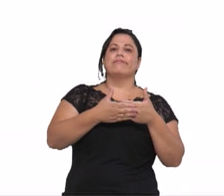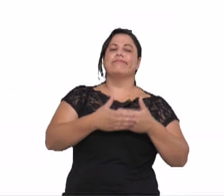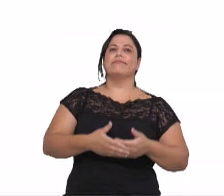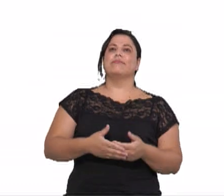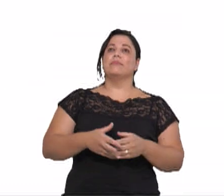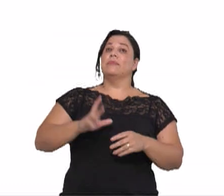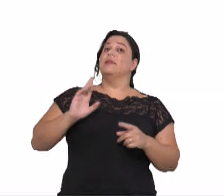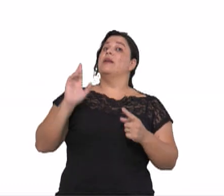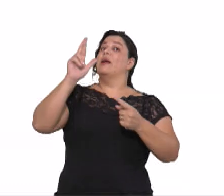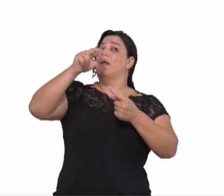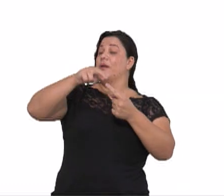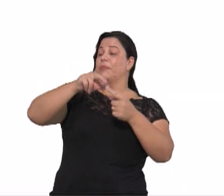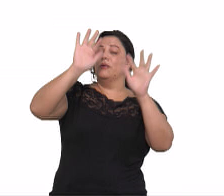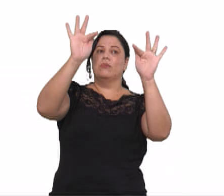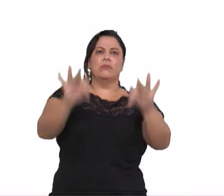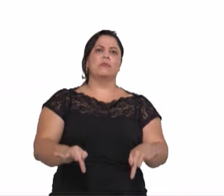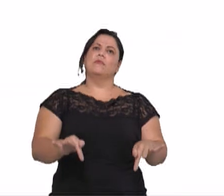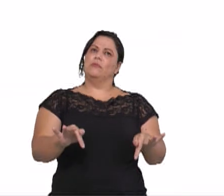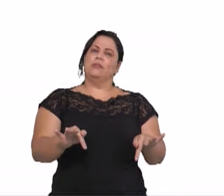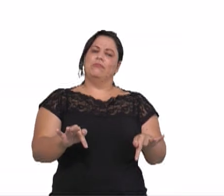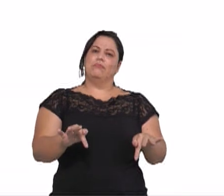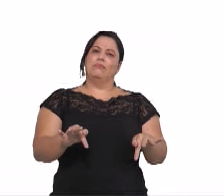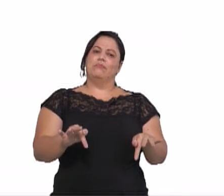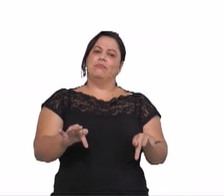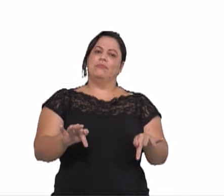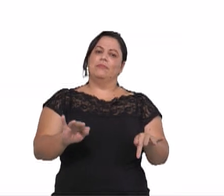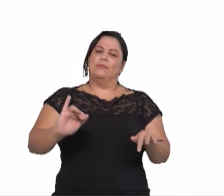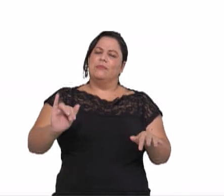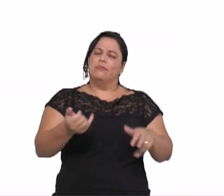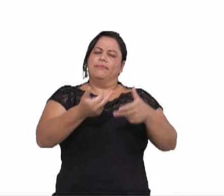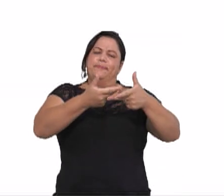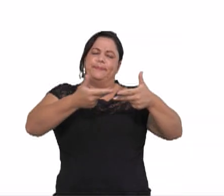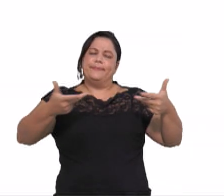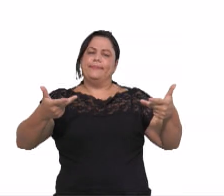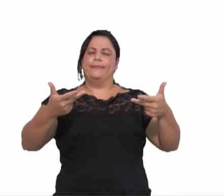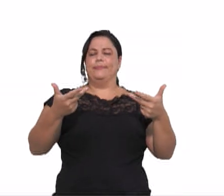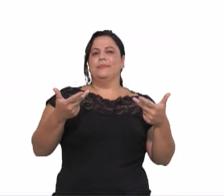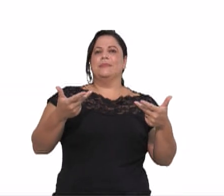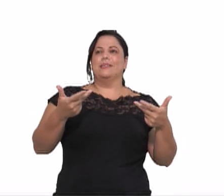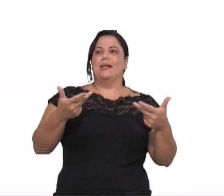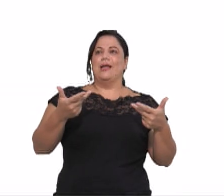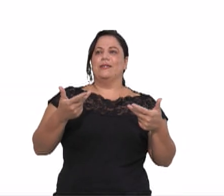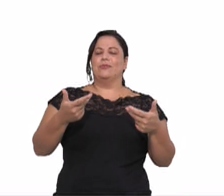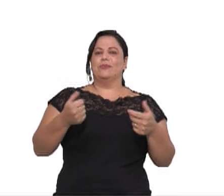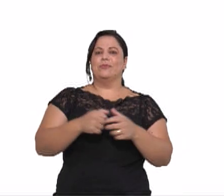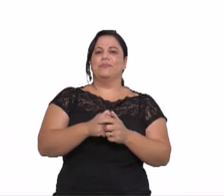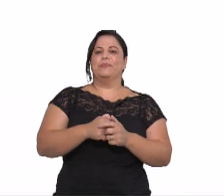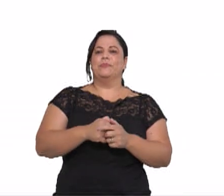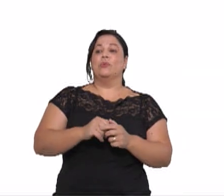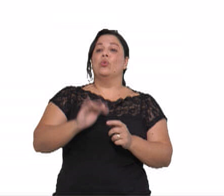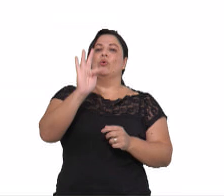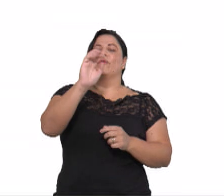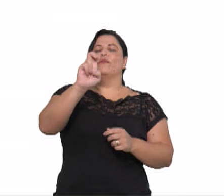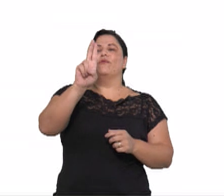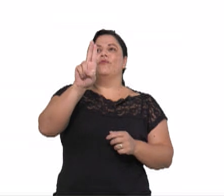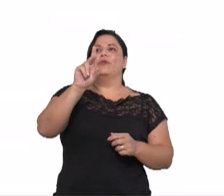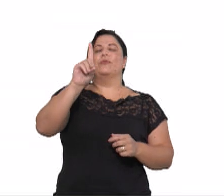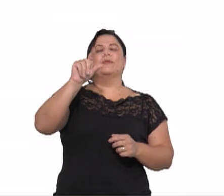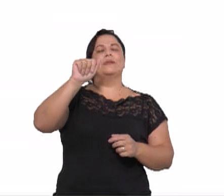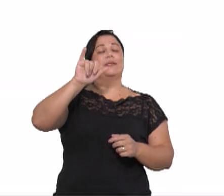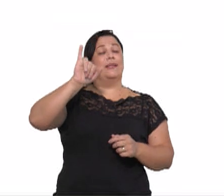representa o fim dos privilégios feudais do clero e da nobreza, que também eram donos de